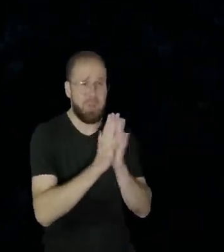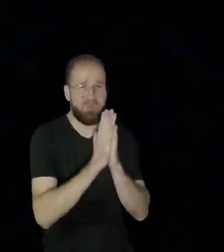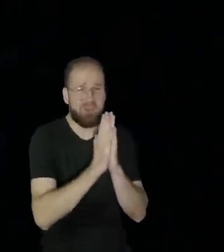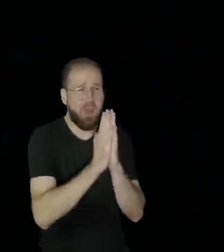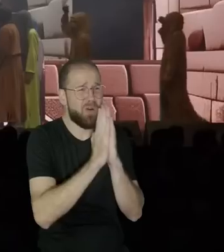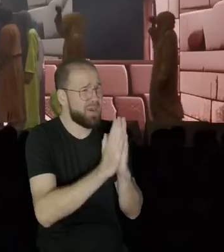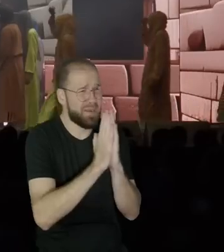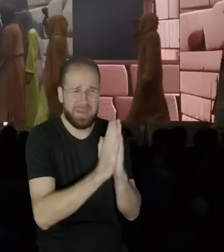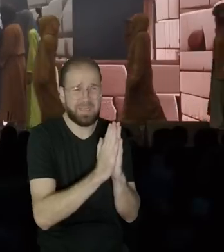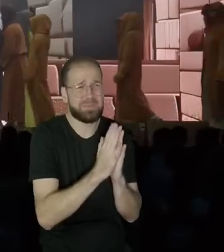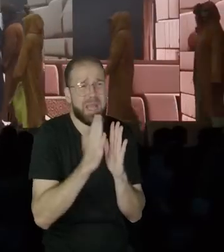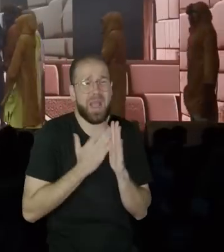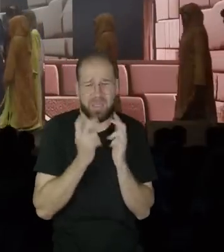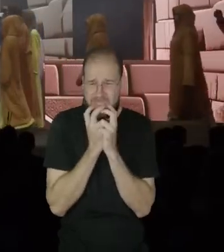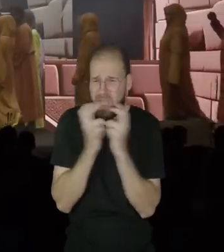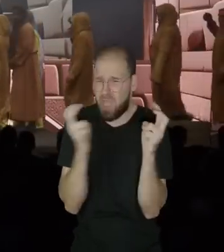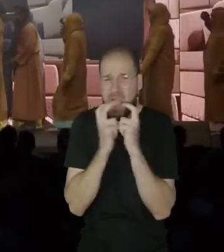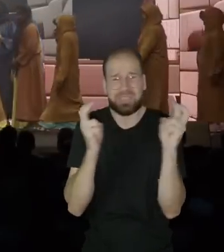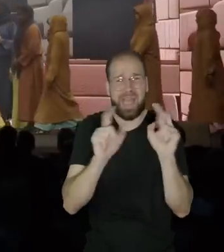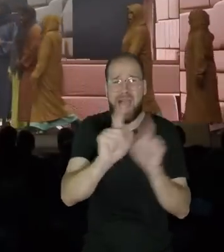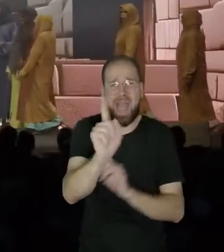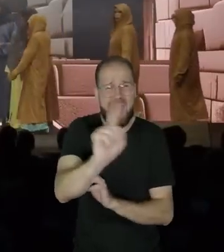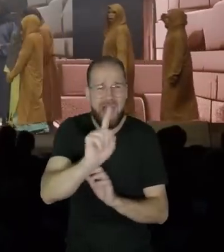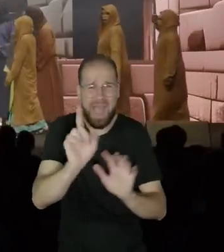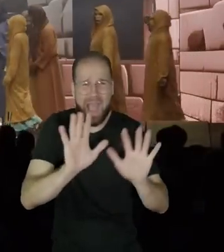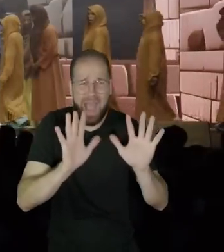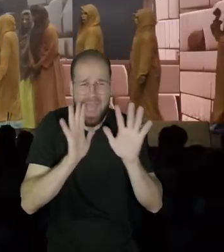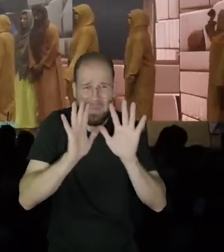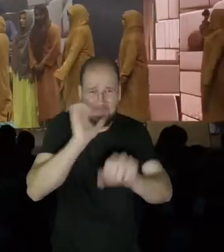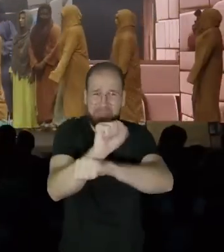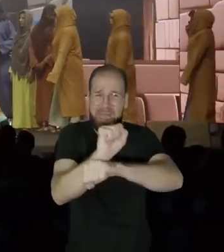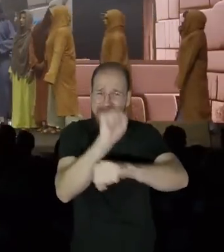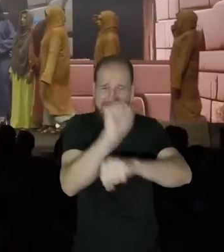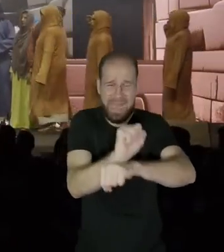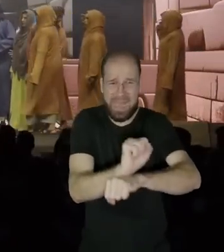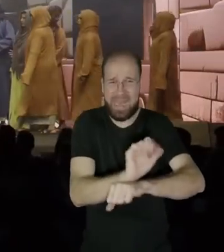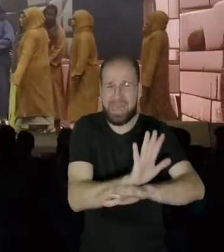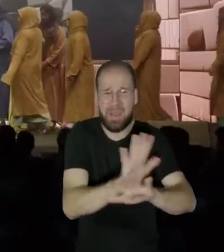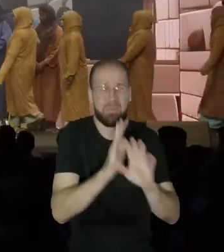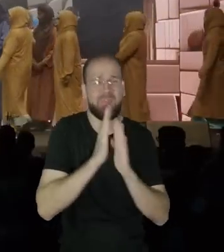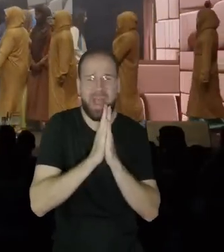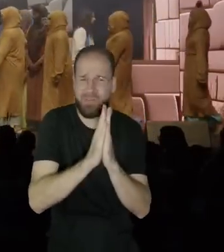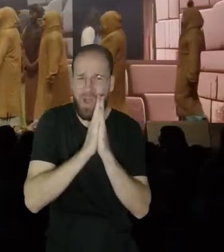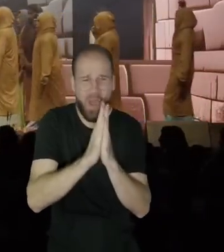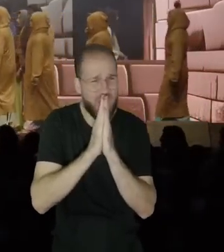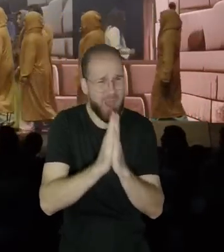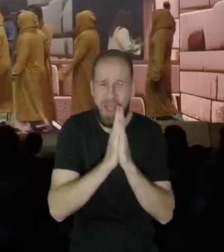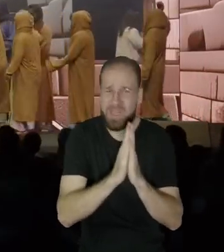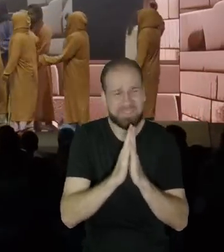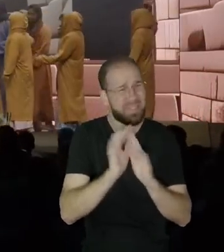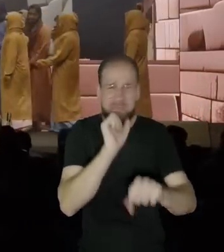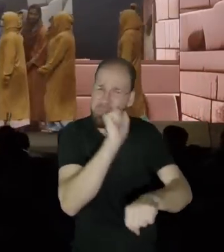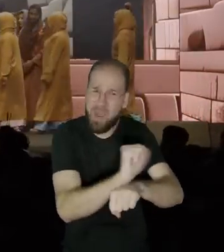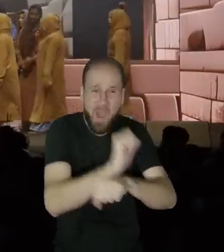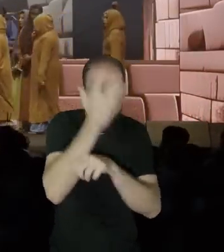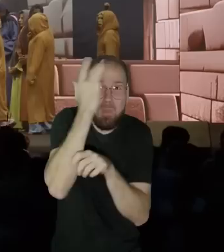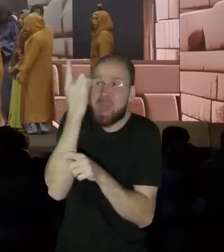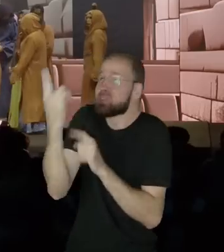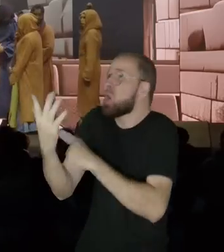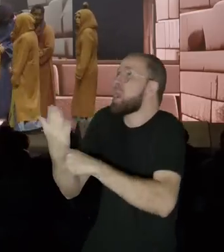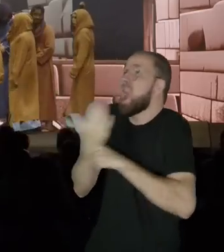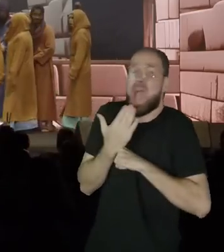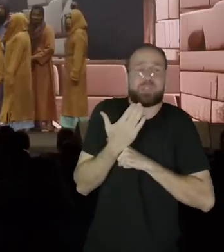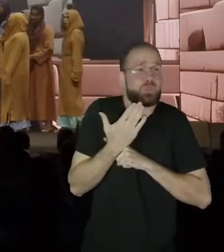Por favor, socorro, não! Para, por favor, não! Por favor, alguém me ajuda!